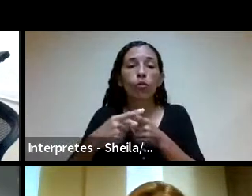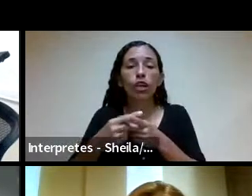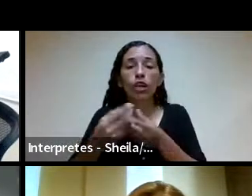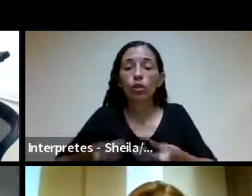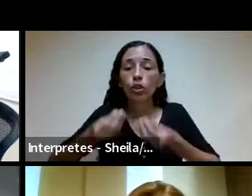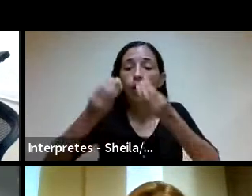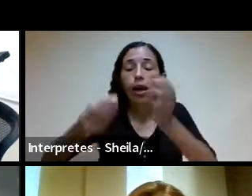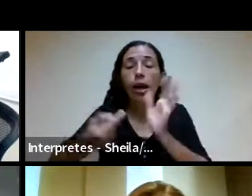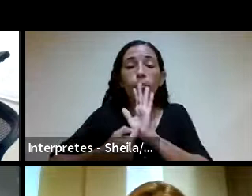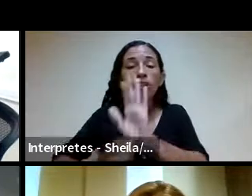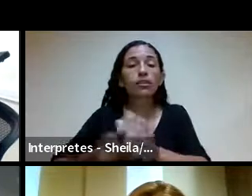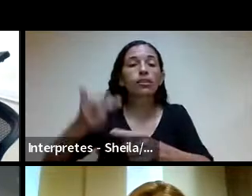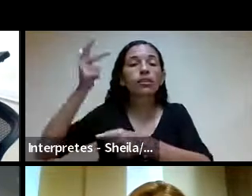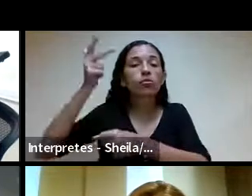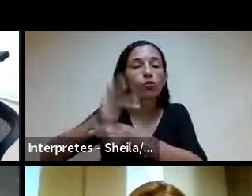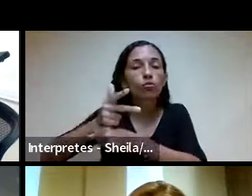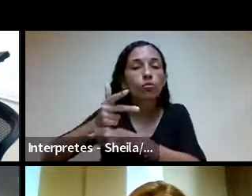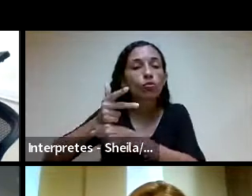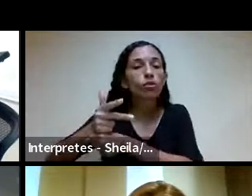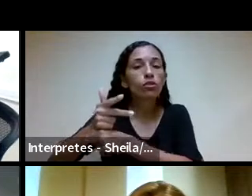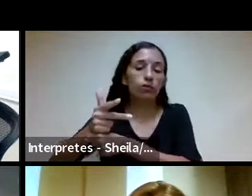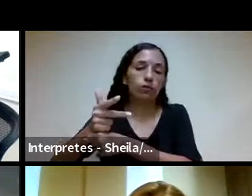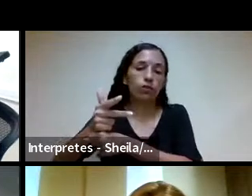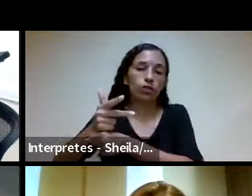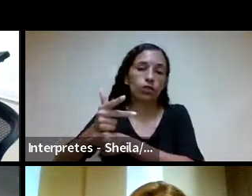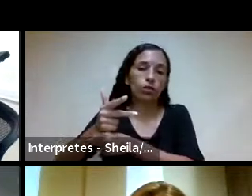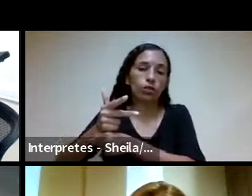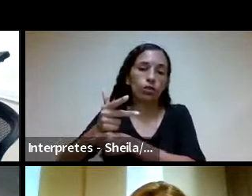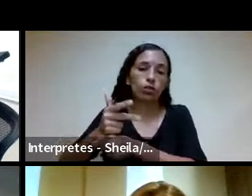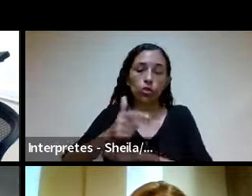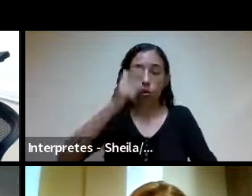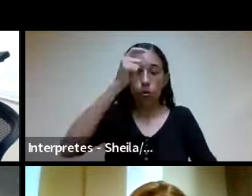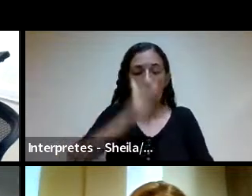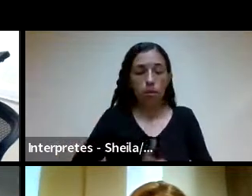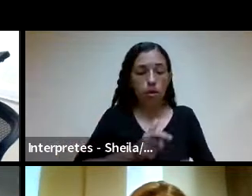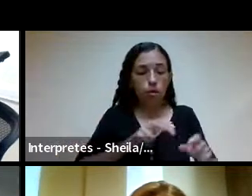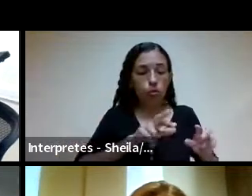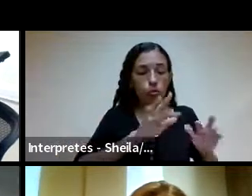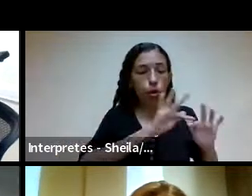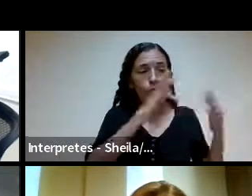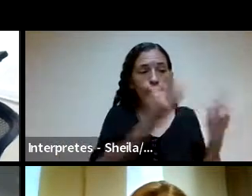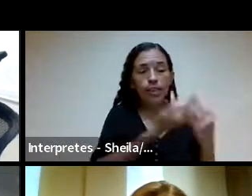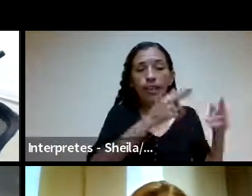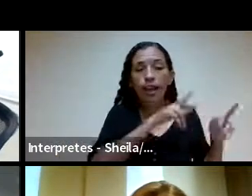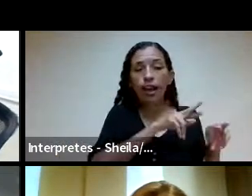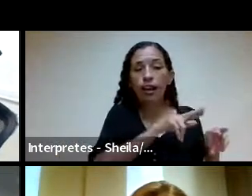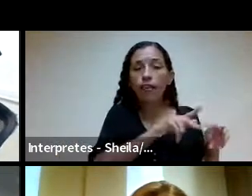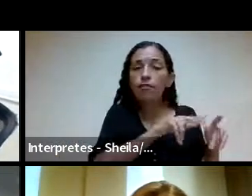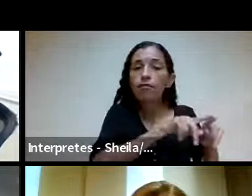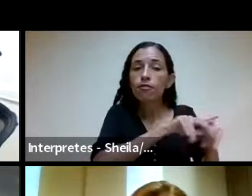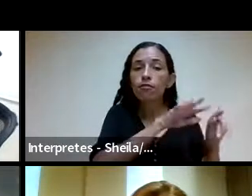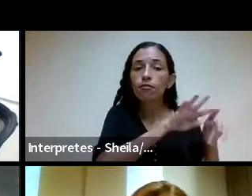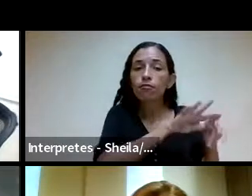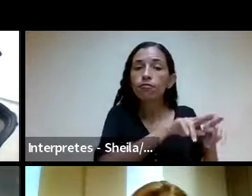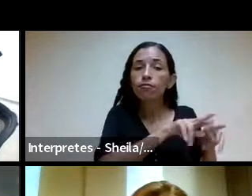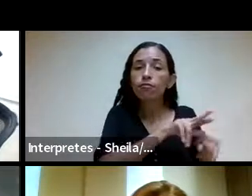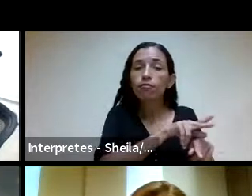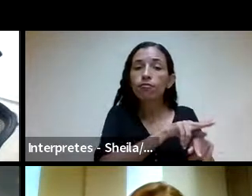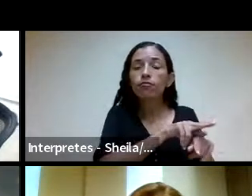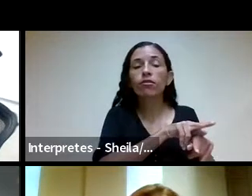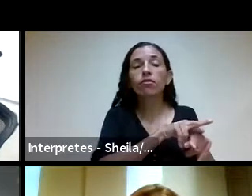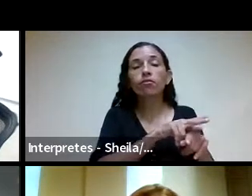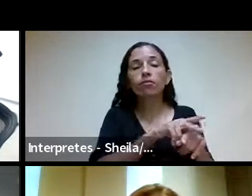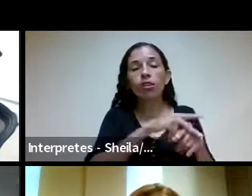entrega de dinheiro de uma parente do prefeito eleito a eleitores de uma maneira escondida dentro de um veículo